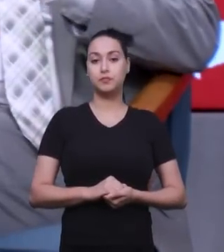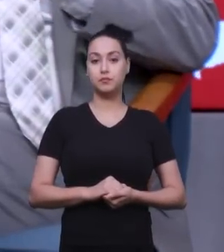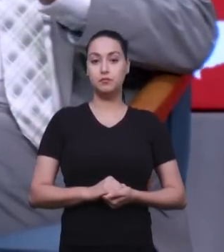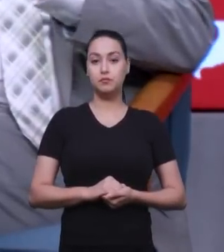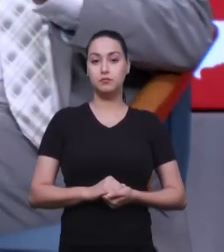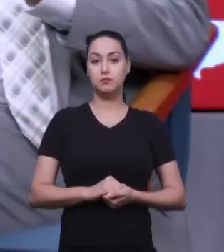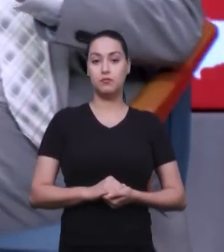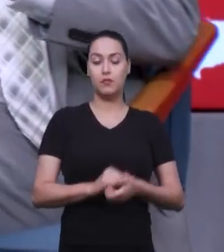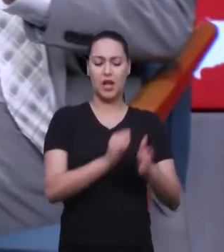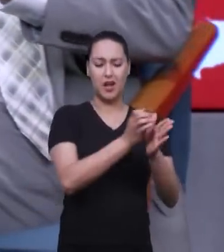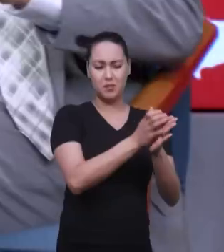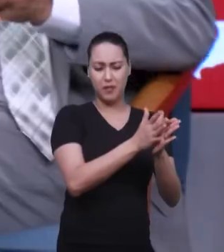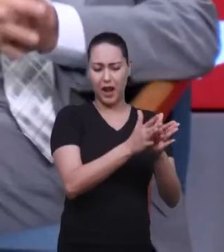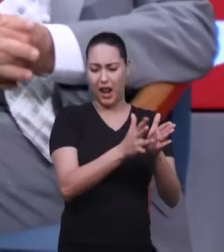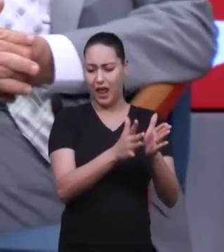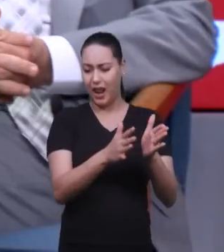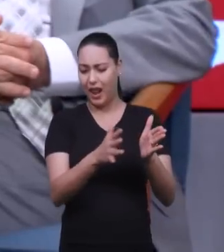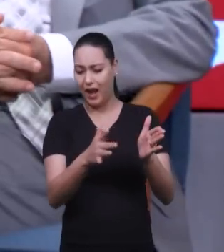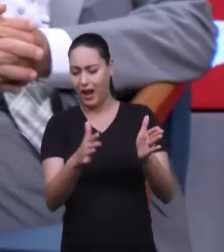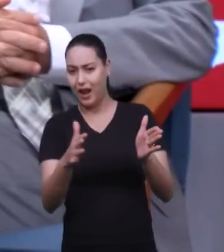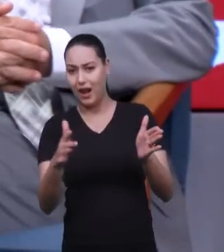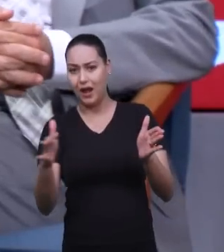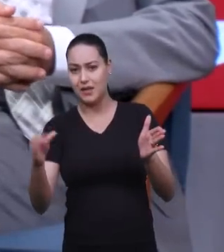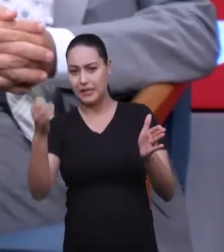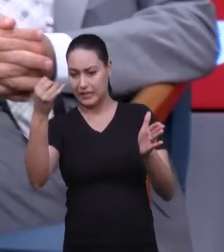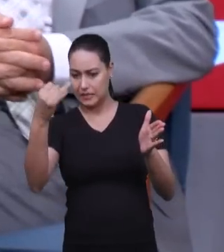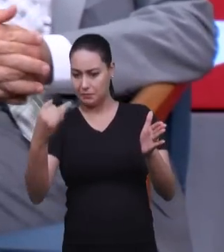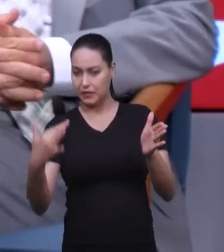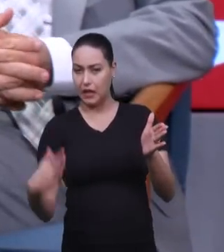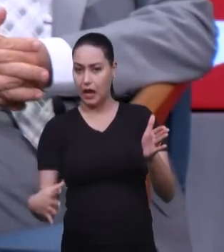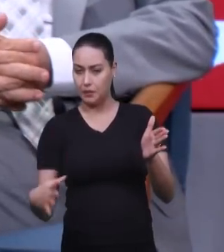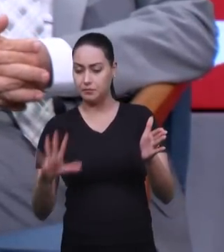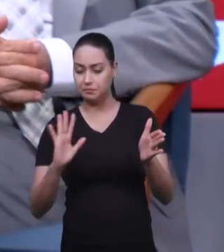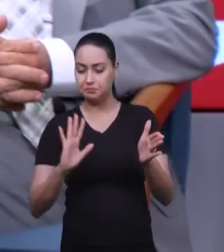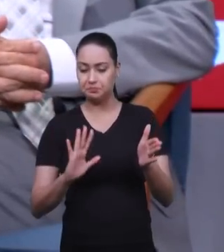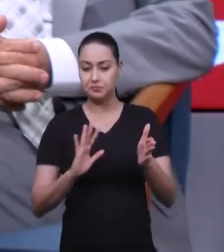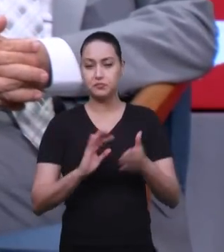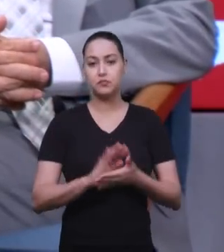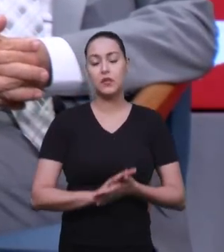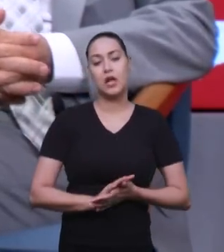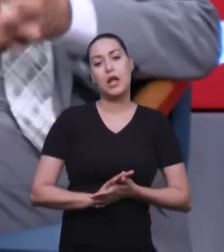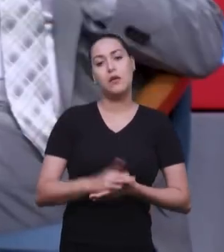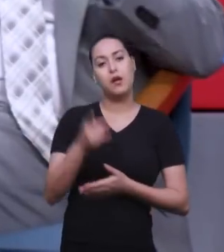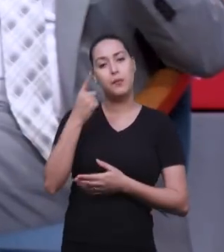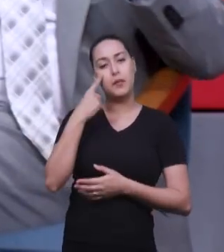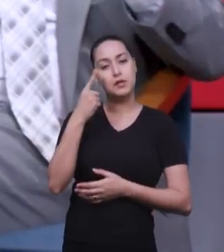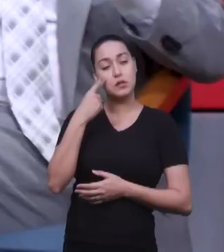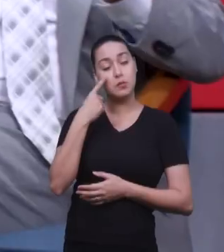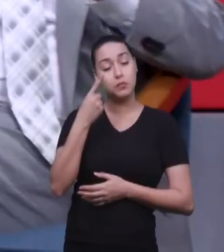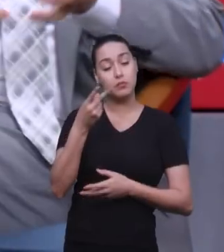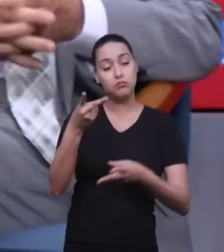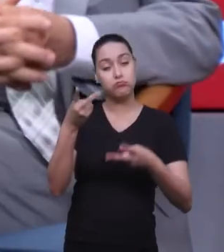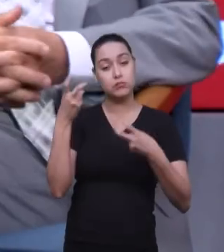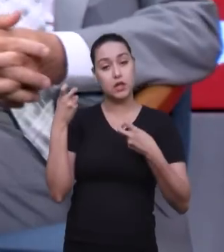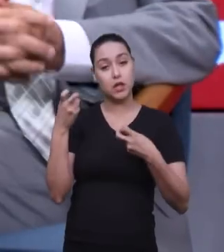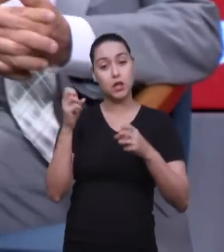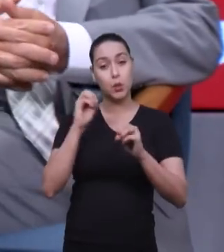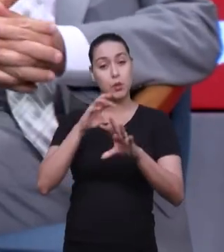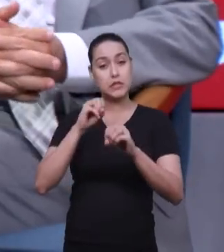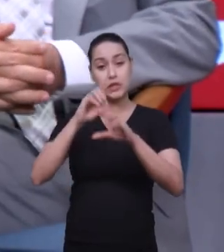Vamos colocar numa sequência e todos vão observar que isso é um